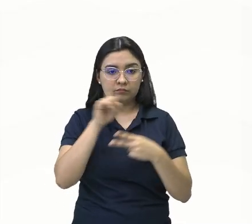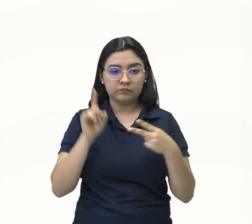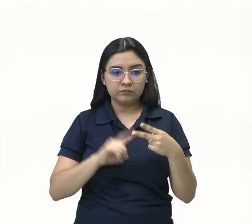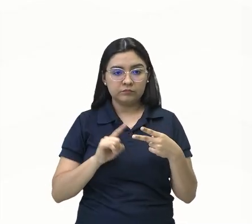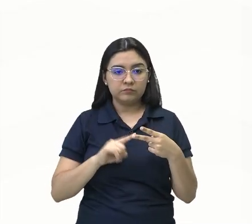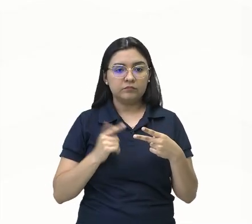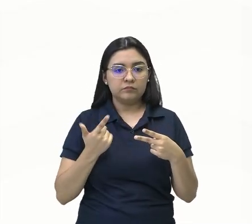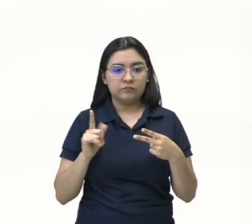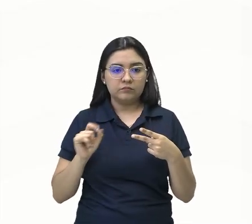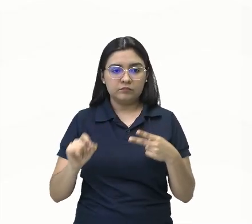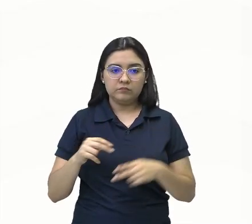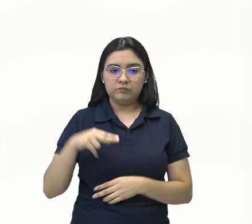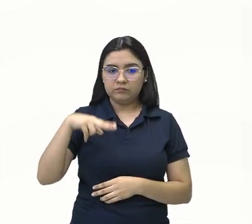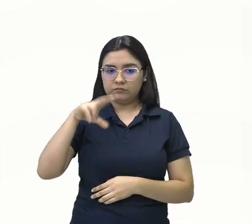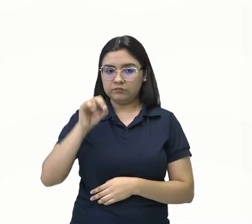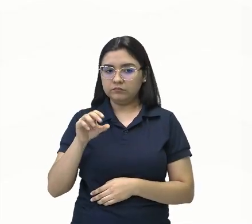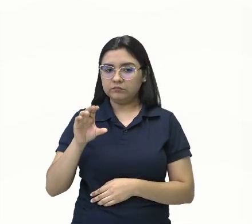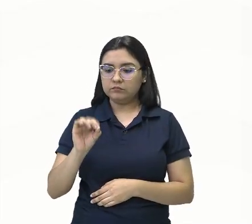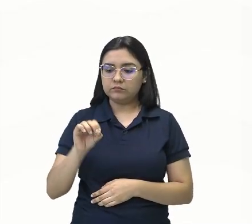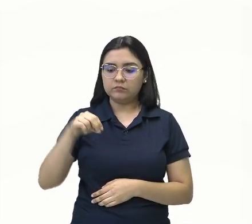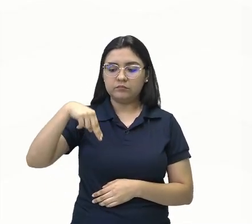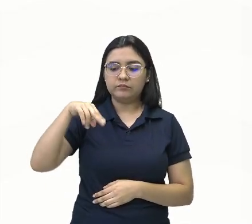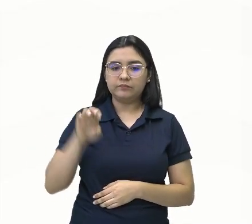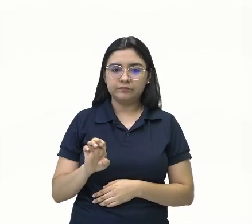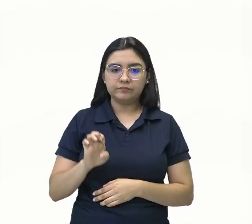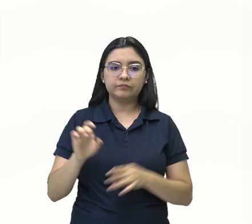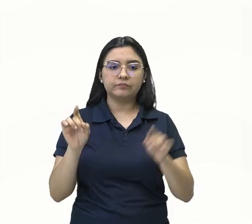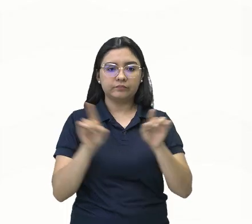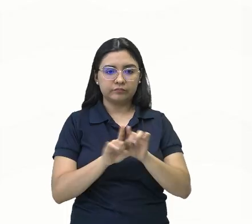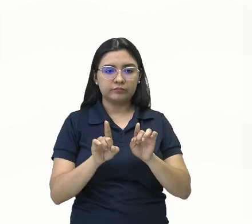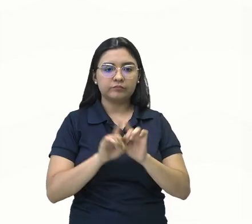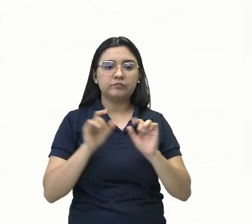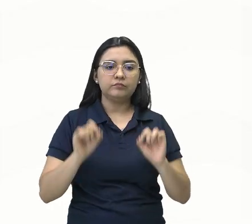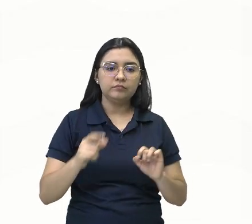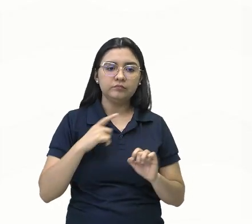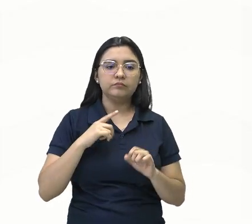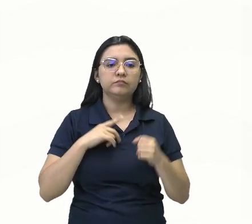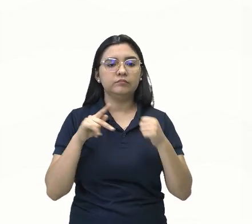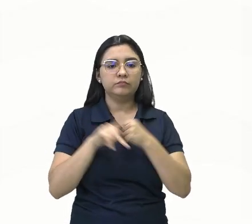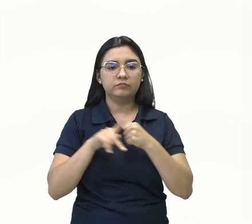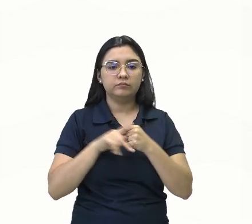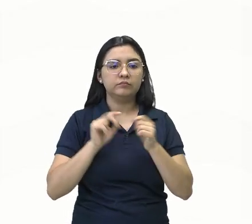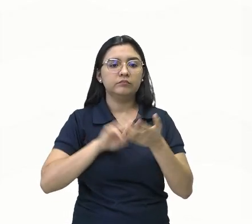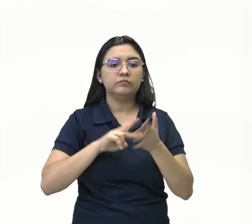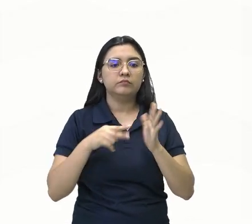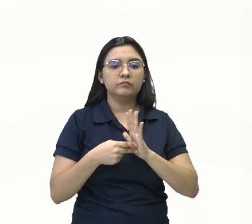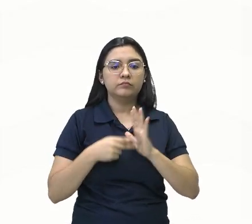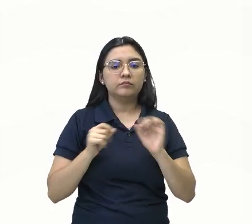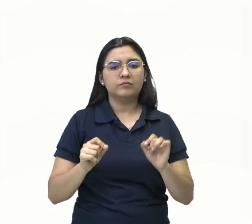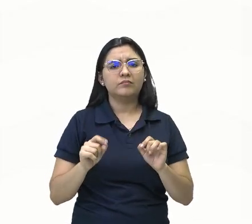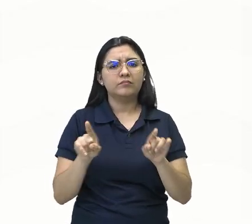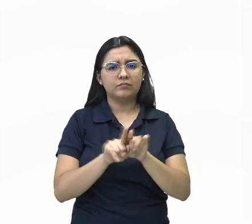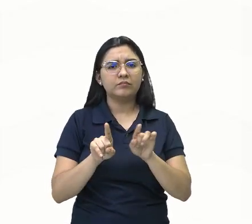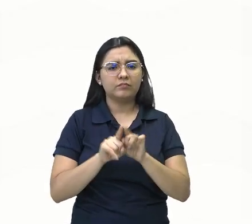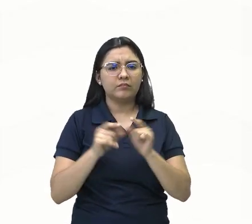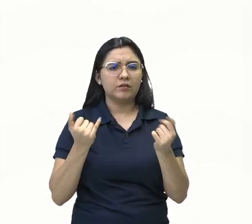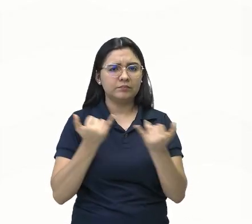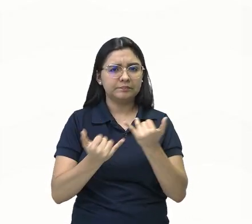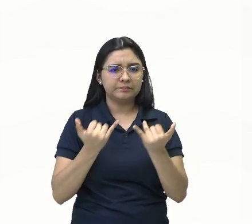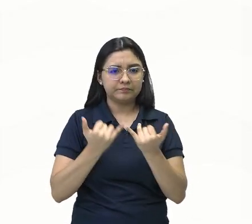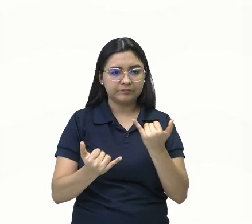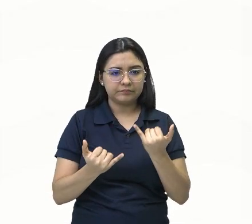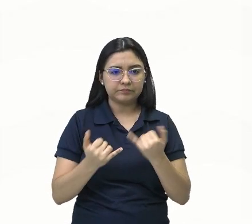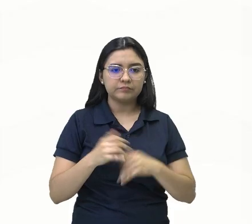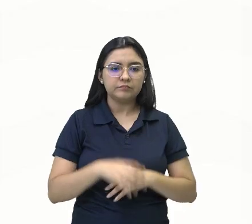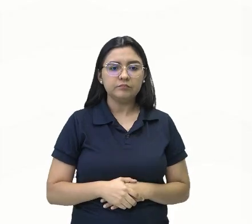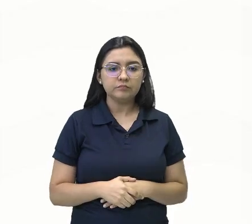definido. No one. No one também é um pronome definido que significa basicamente o mesmo que